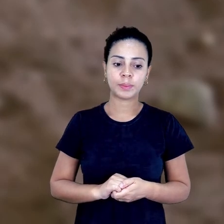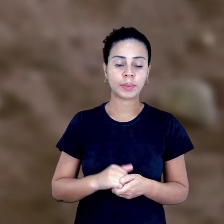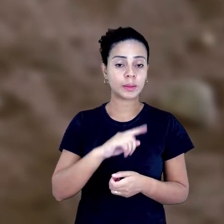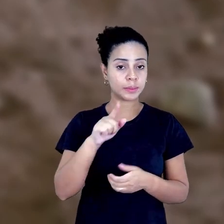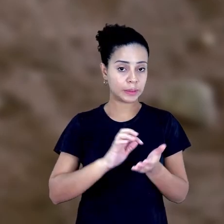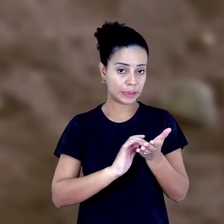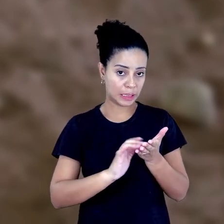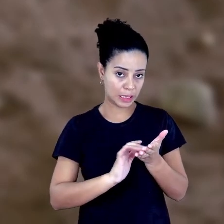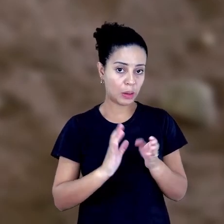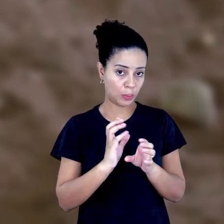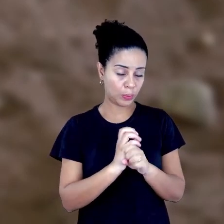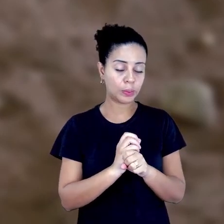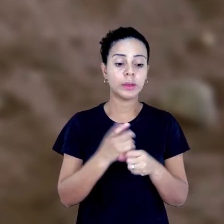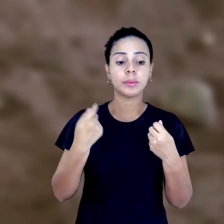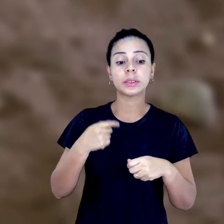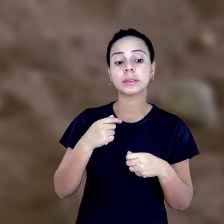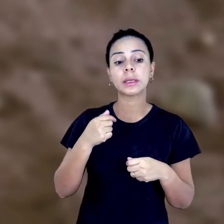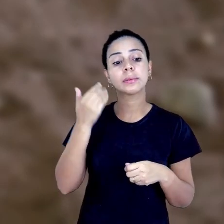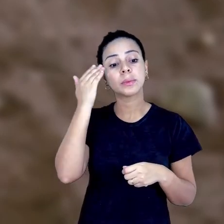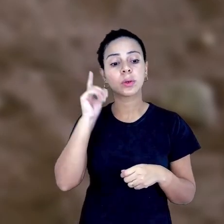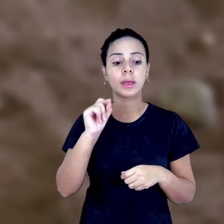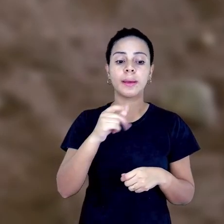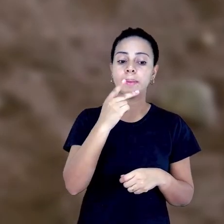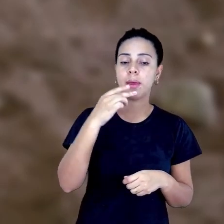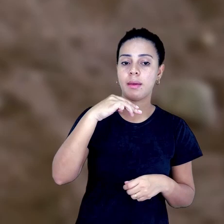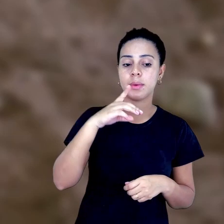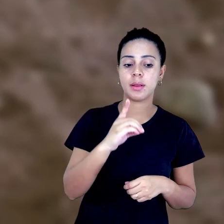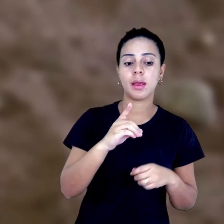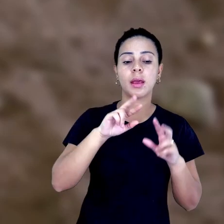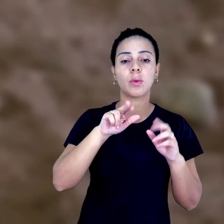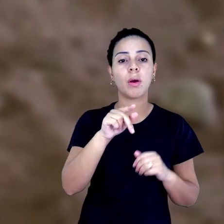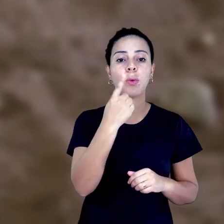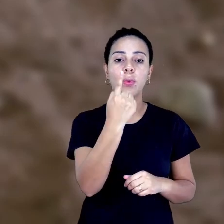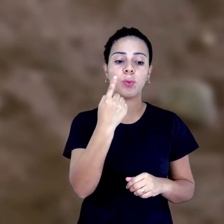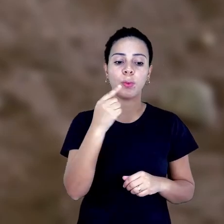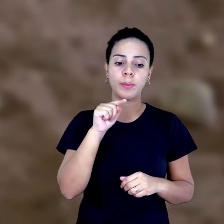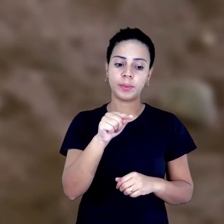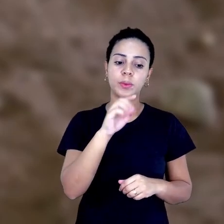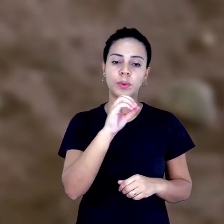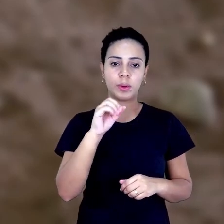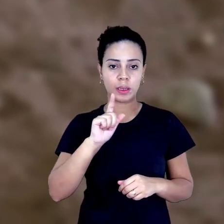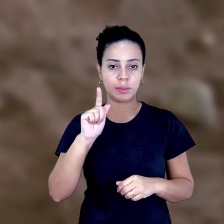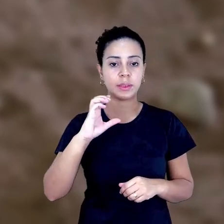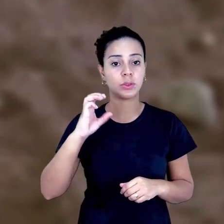Para efeitos de cálculo, considerar ρMD igual a 1 grama por centímetro cúbico.